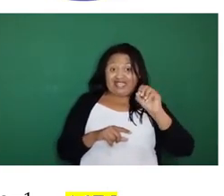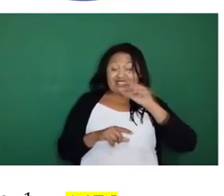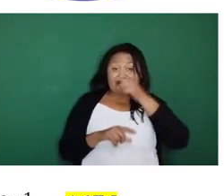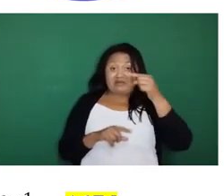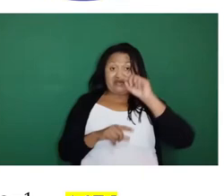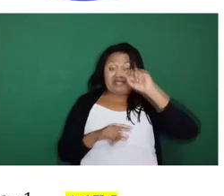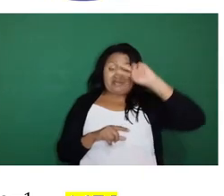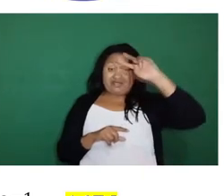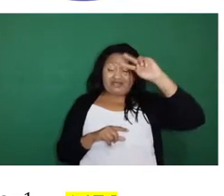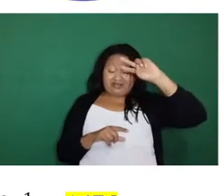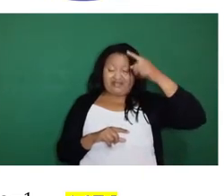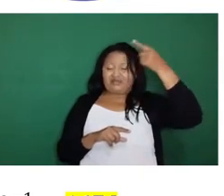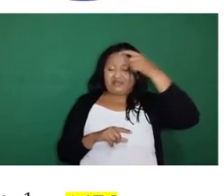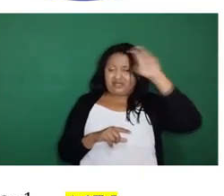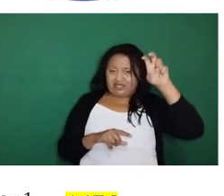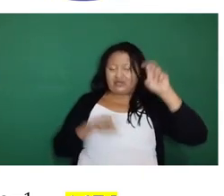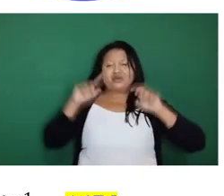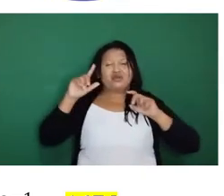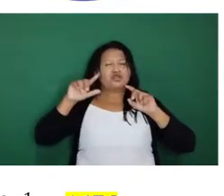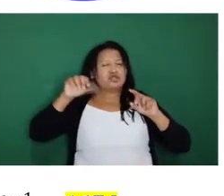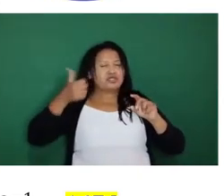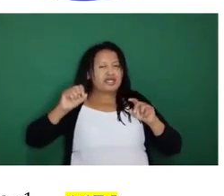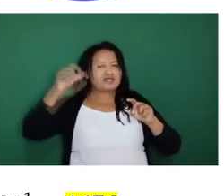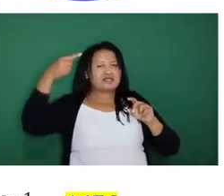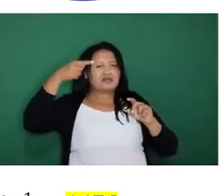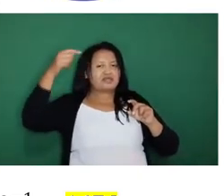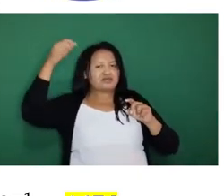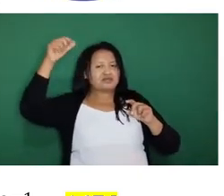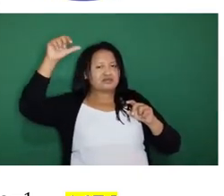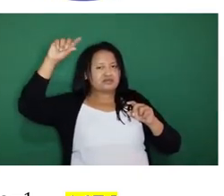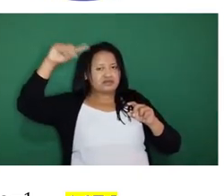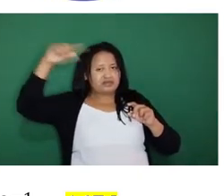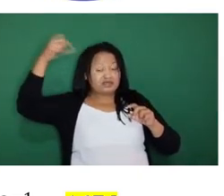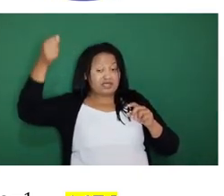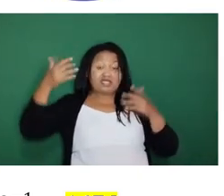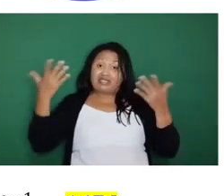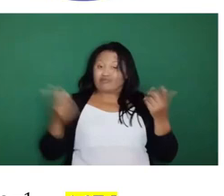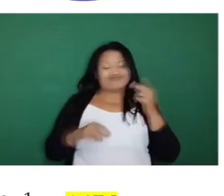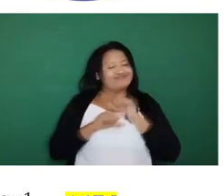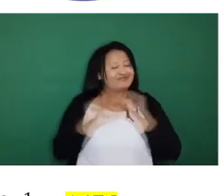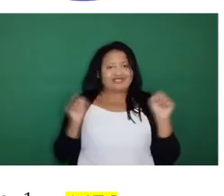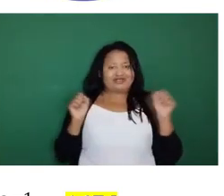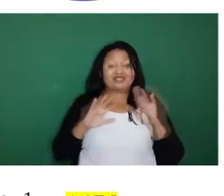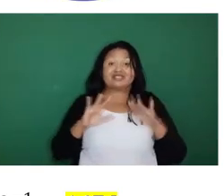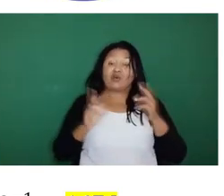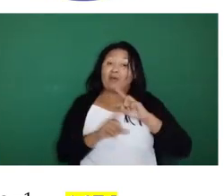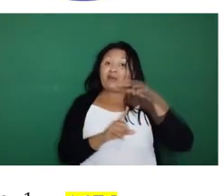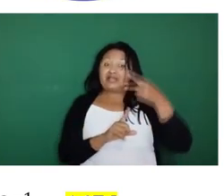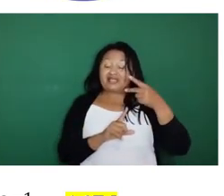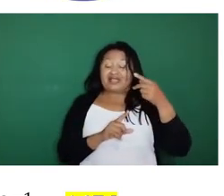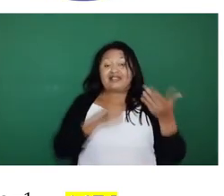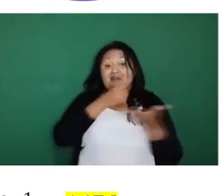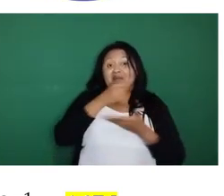menos 5 e outro 10 elevado a menos 6 aí não seria possível mas como a potência o expoente da potência de base 10